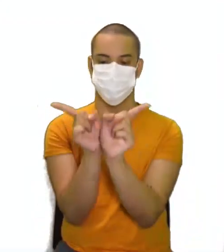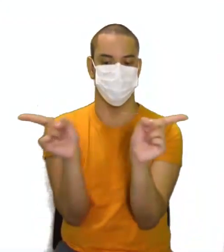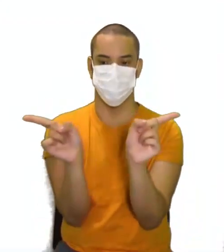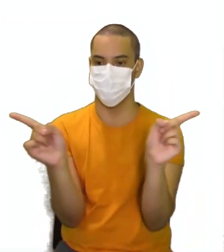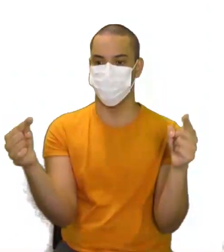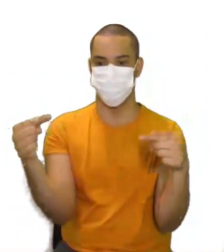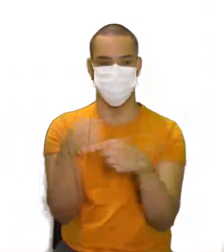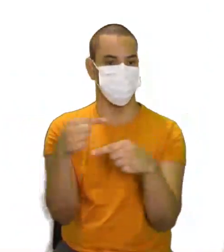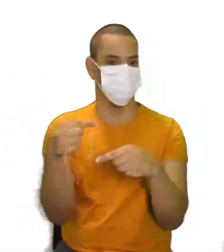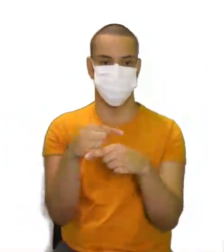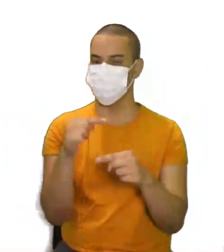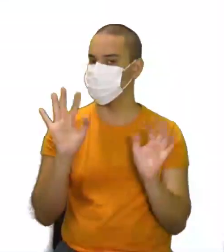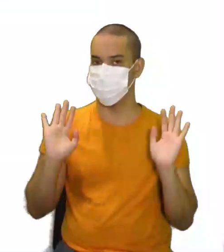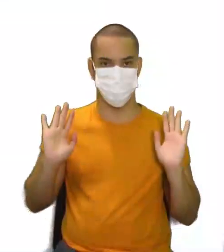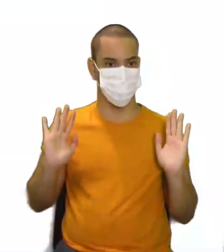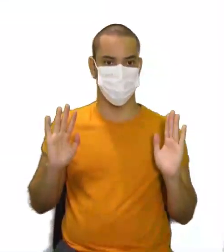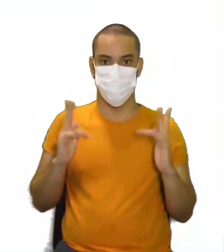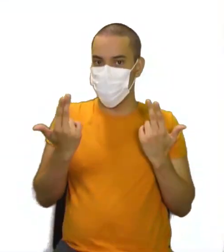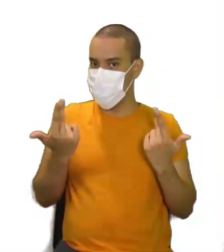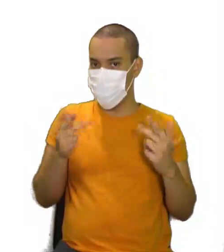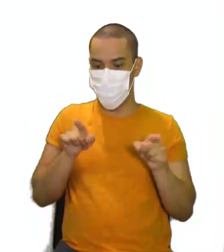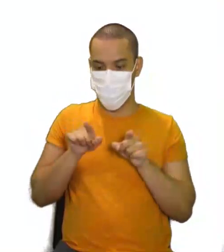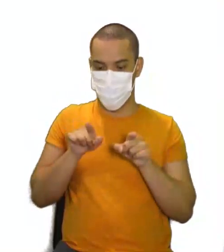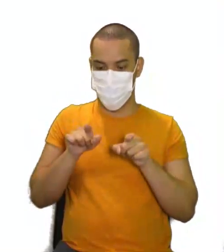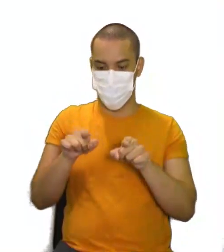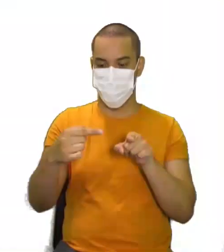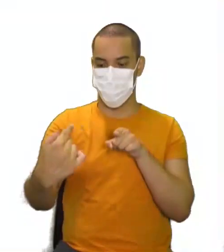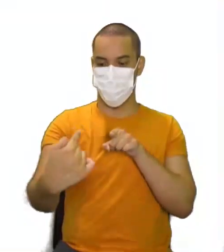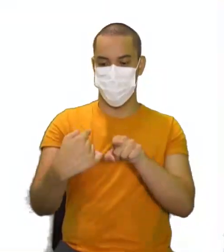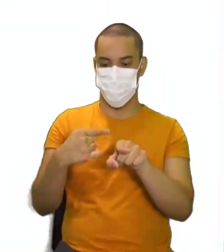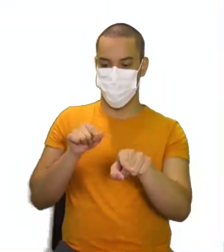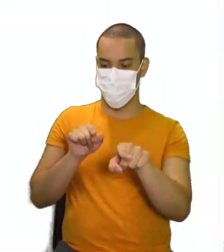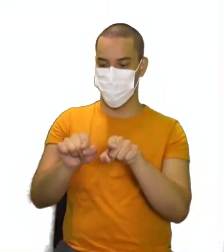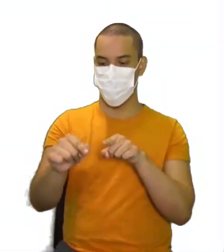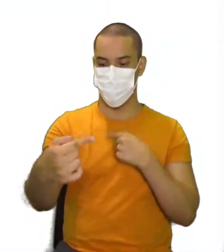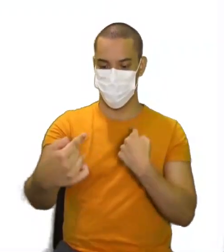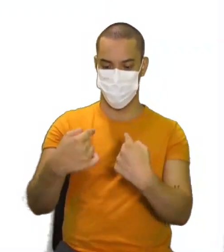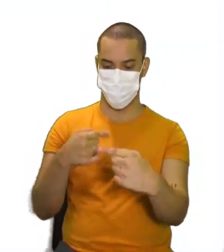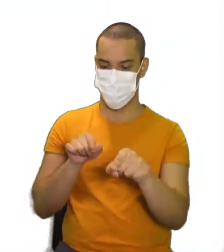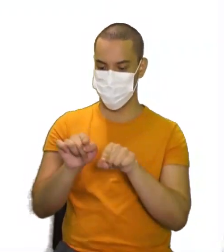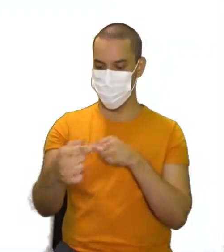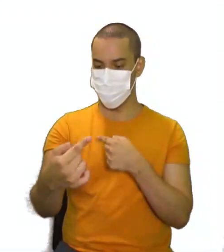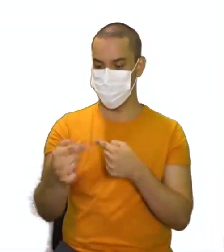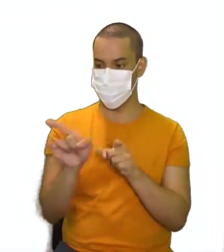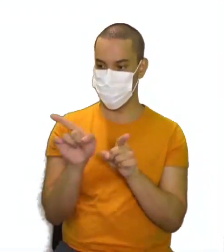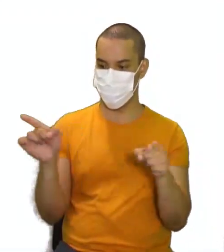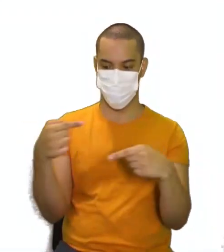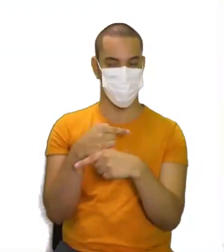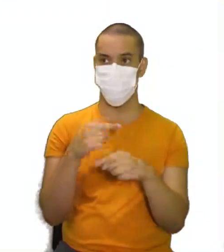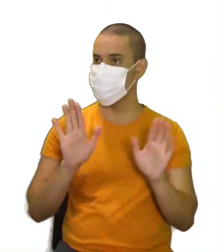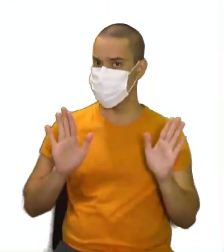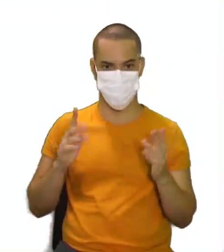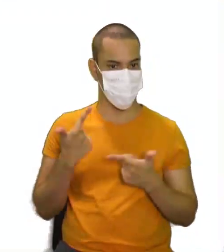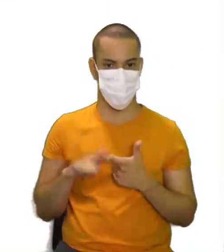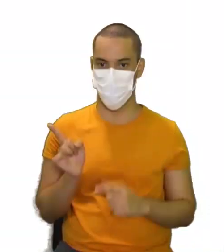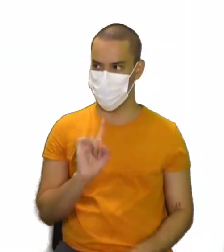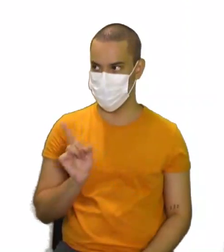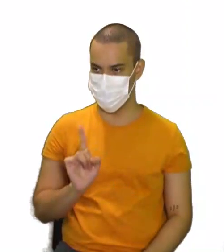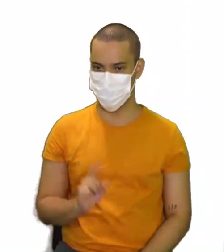Sentido contrário, mas a direção horizontal. Não vai fazer nada. Não vai existir força